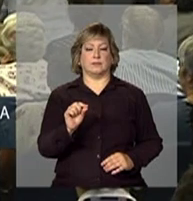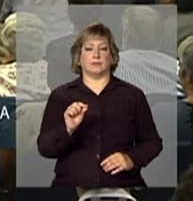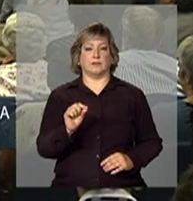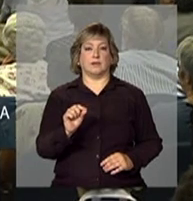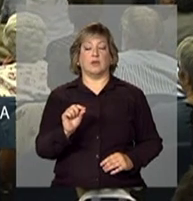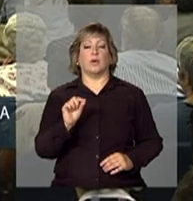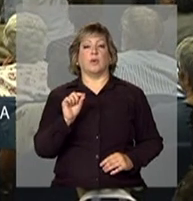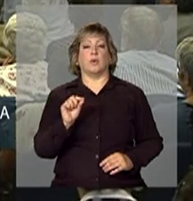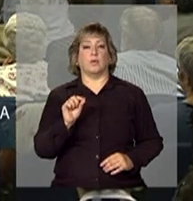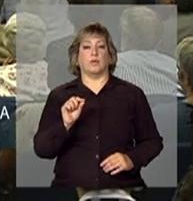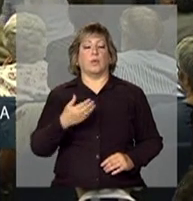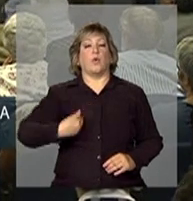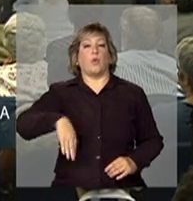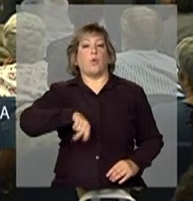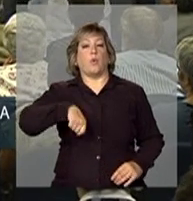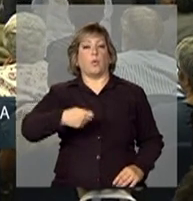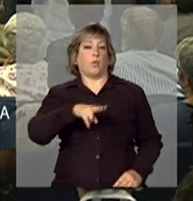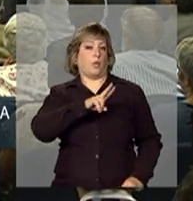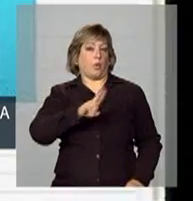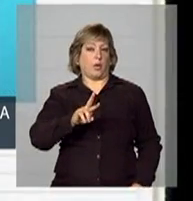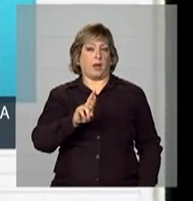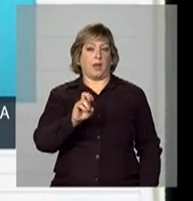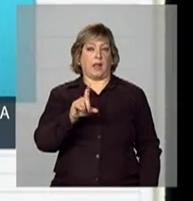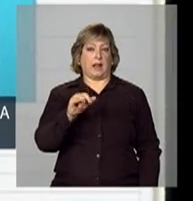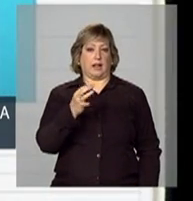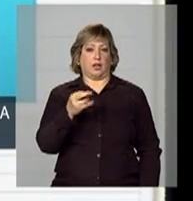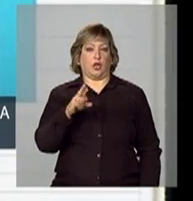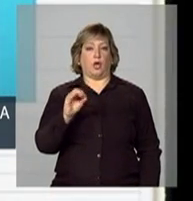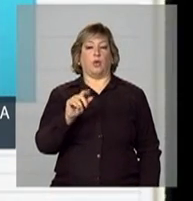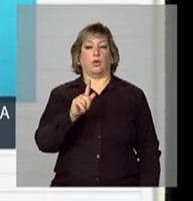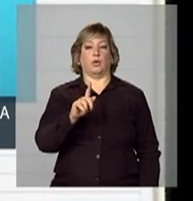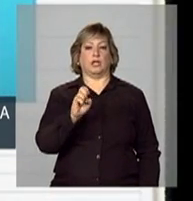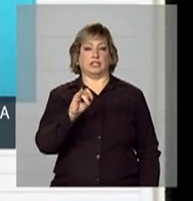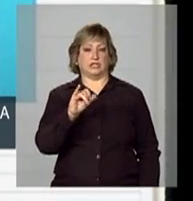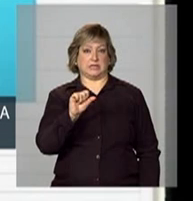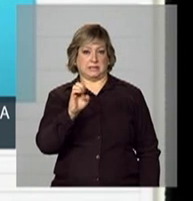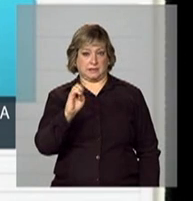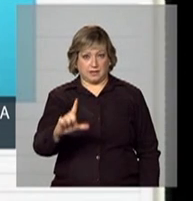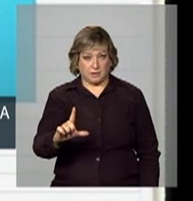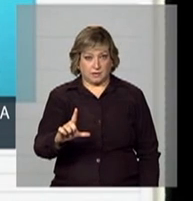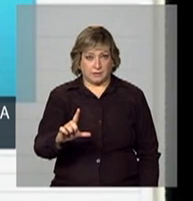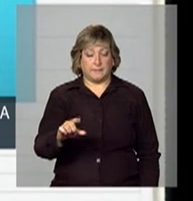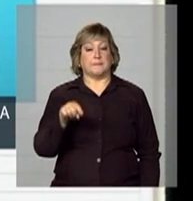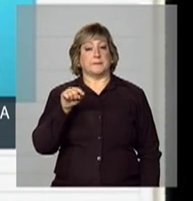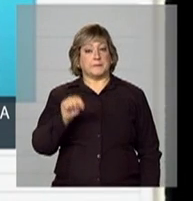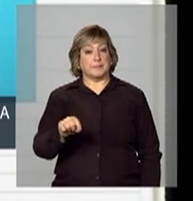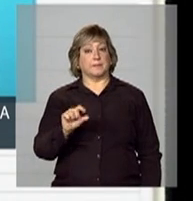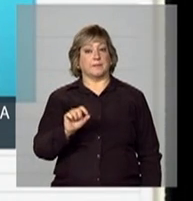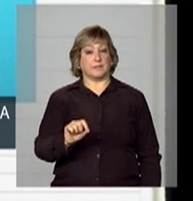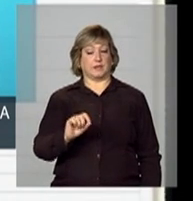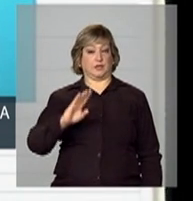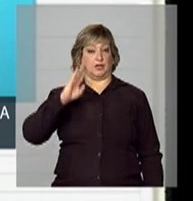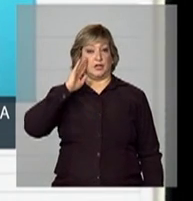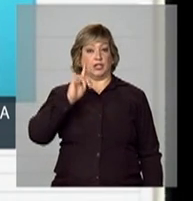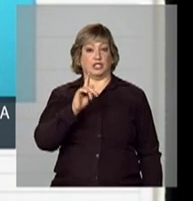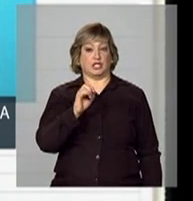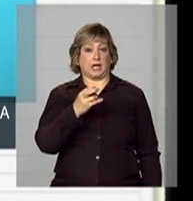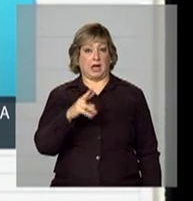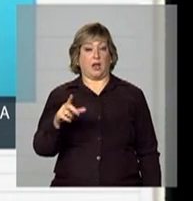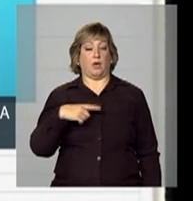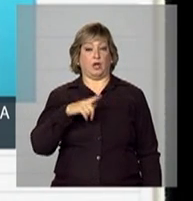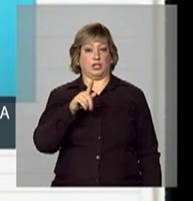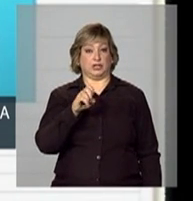do que a gente chama como relatório Geisel. O general Ernesto Geisel é o chefe